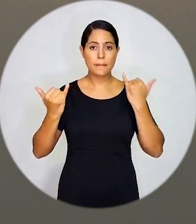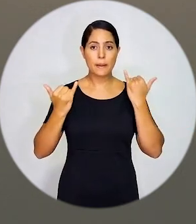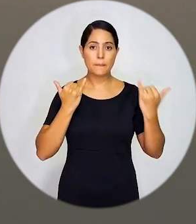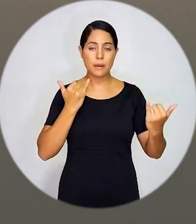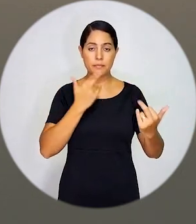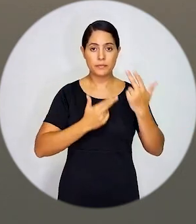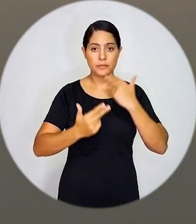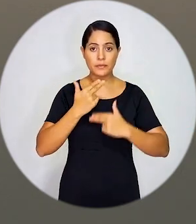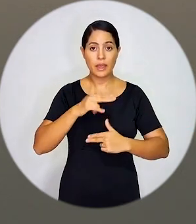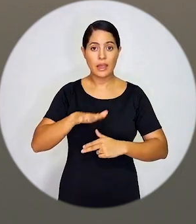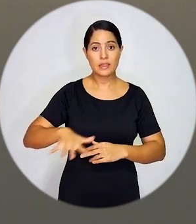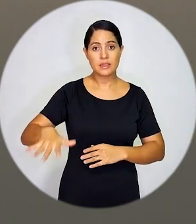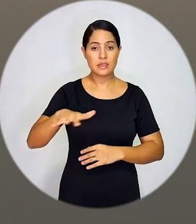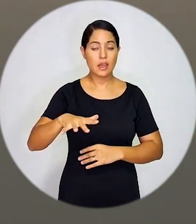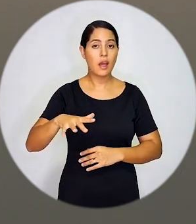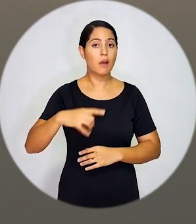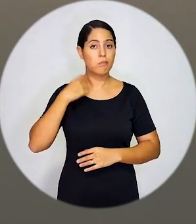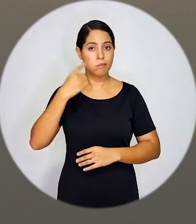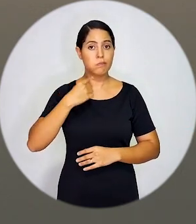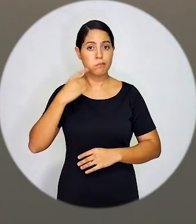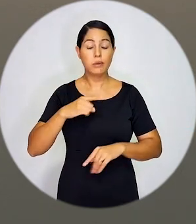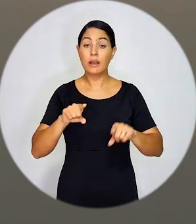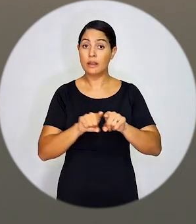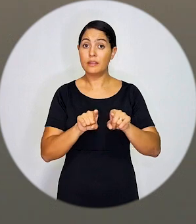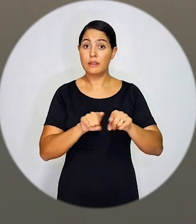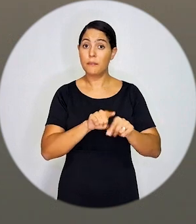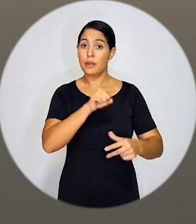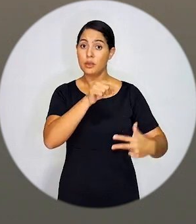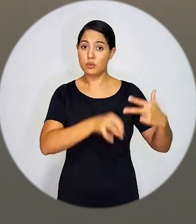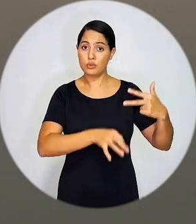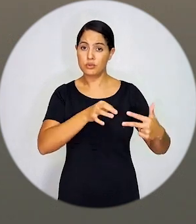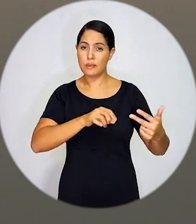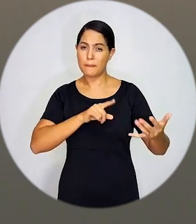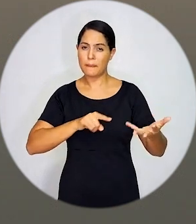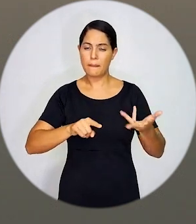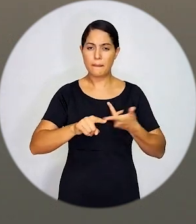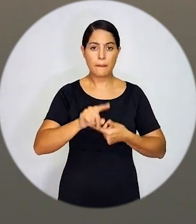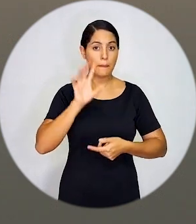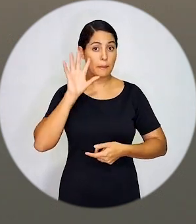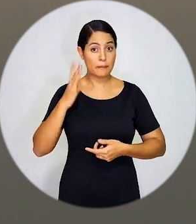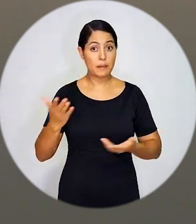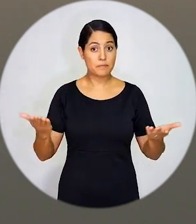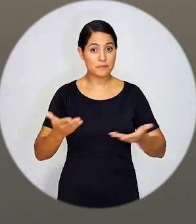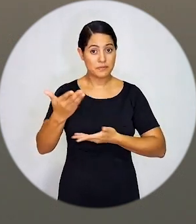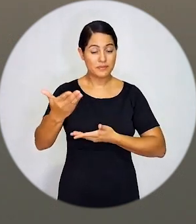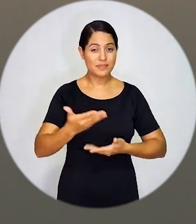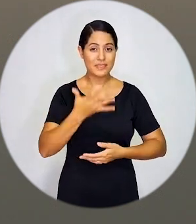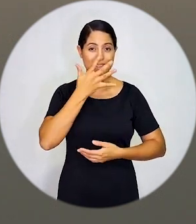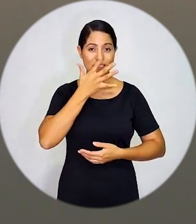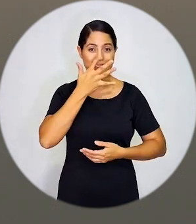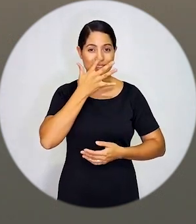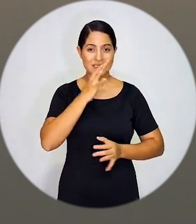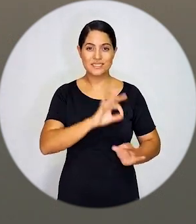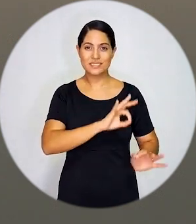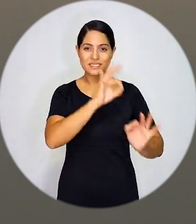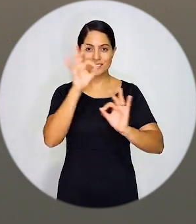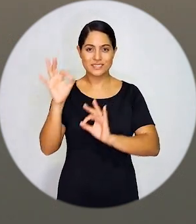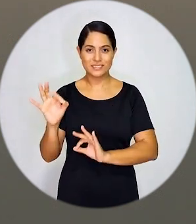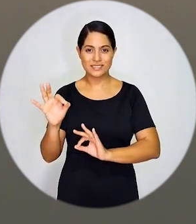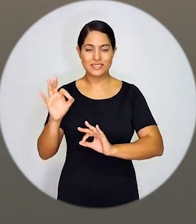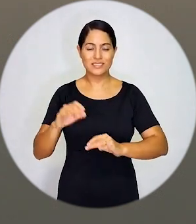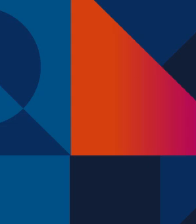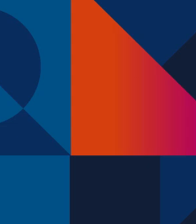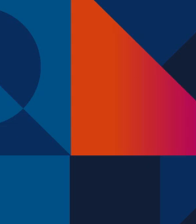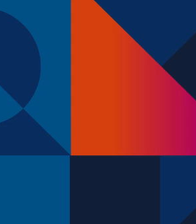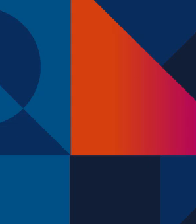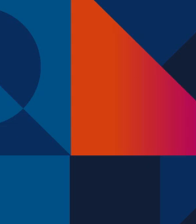por dentro das novidades da advocacia e dos últimos acontecimentos do Judiciário. Fique com a gente, já estamos no